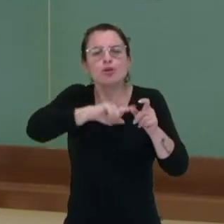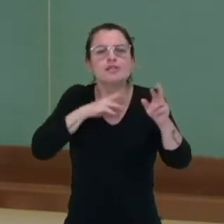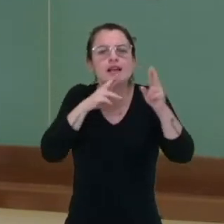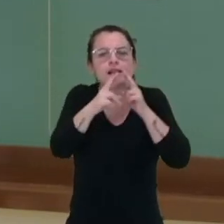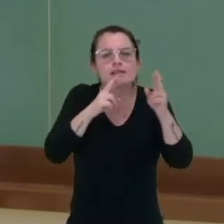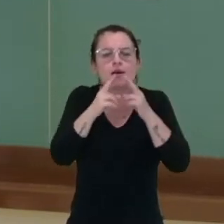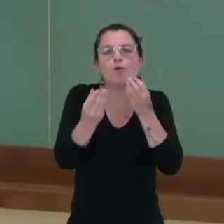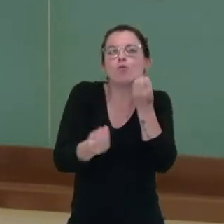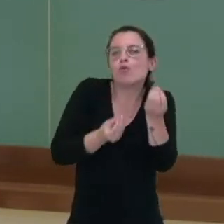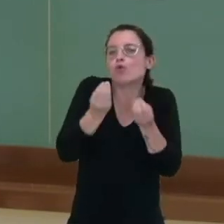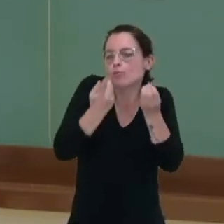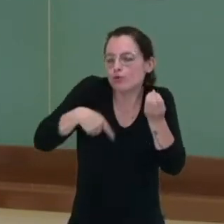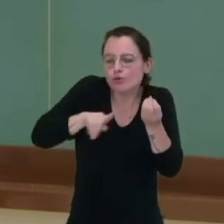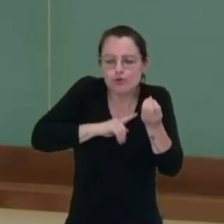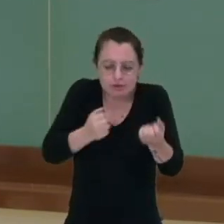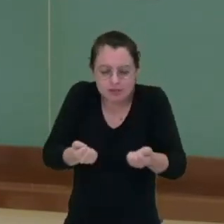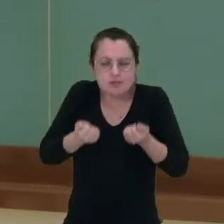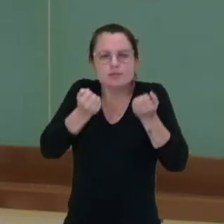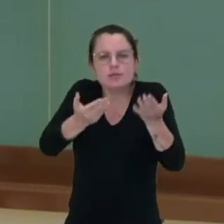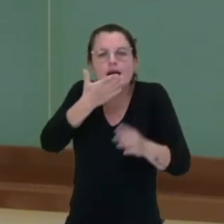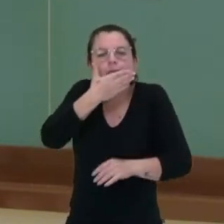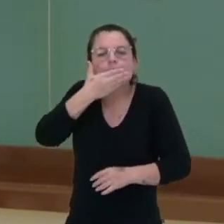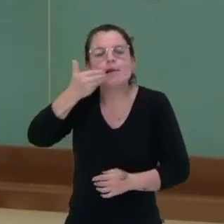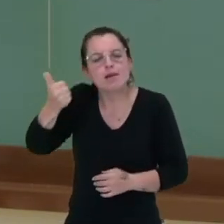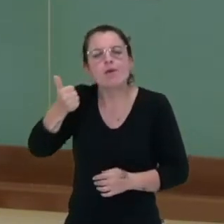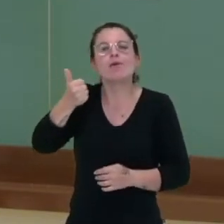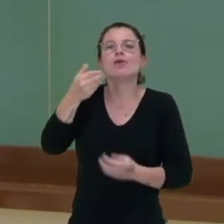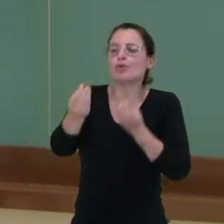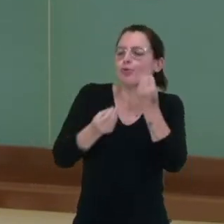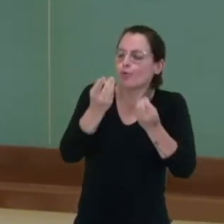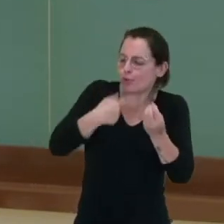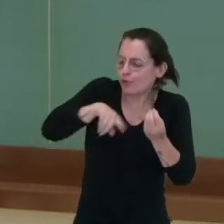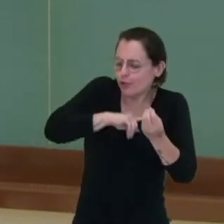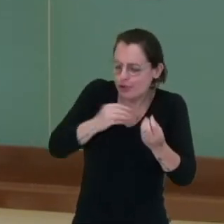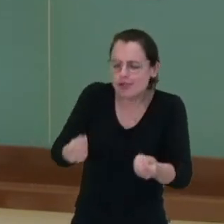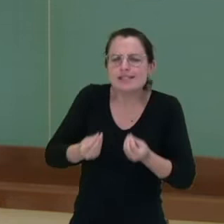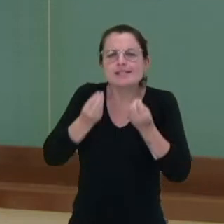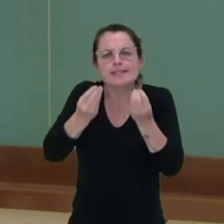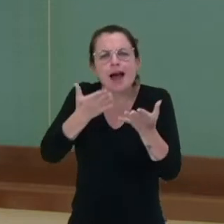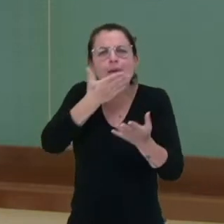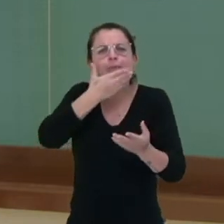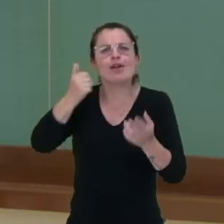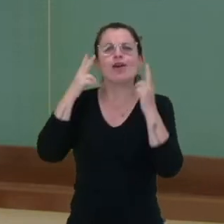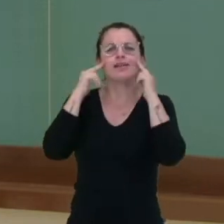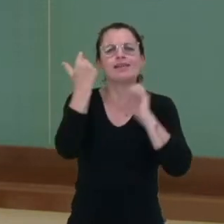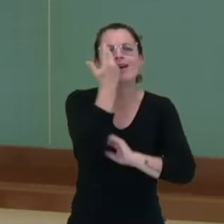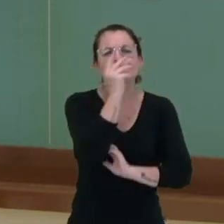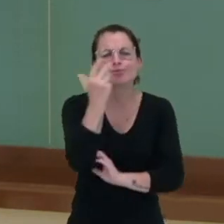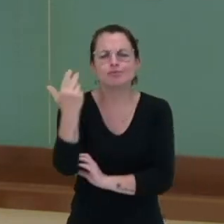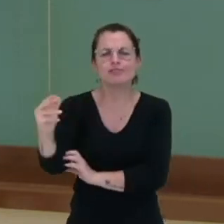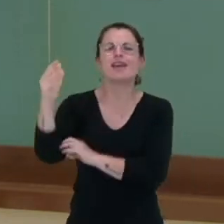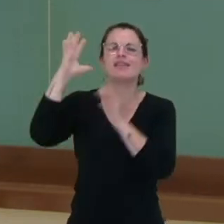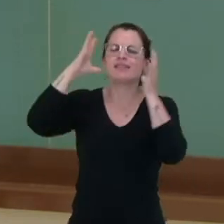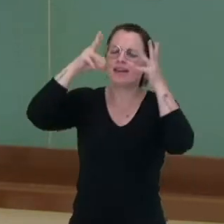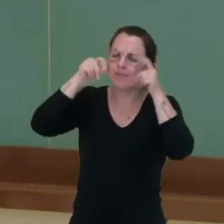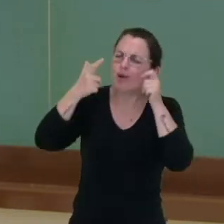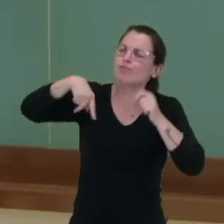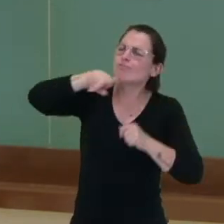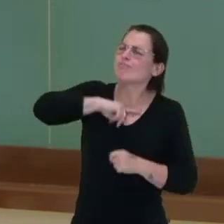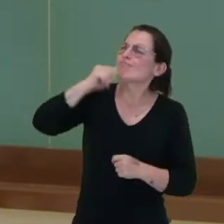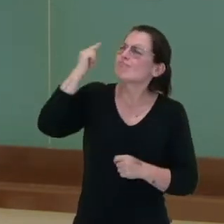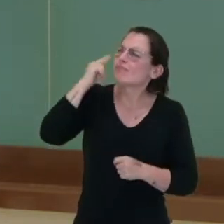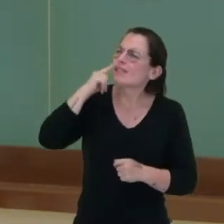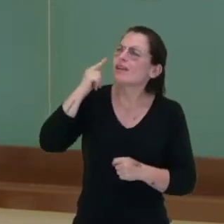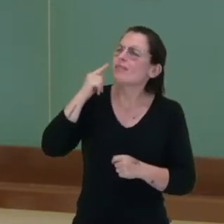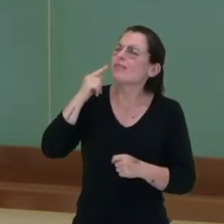podemos melhorar as nossas relações com o outro, com a natureza, com os animais, pensar, né, a vida pós-morte.